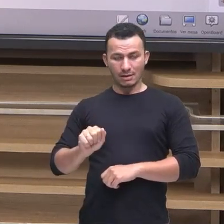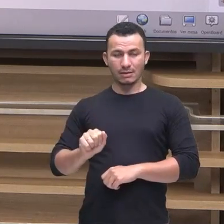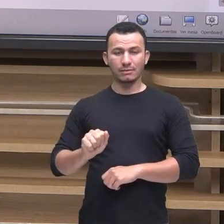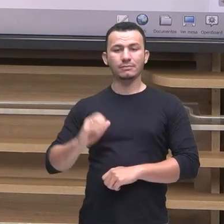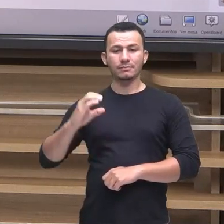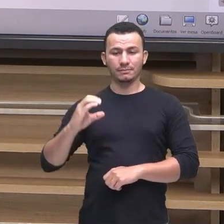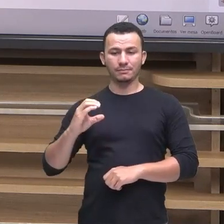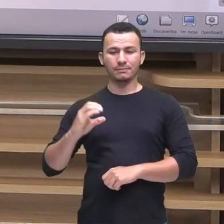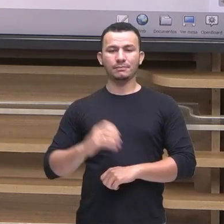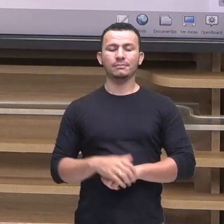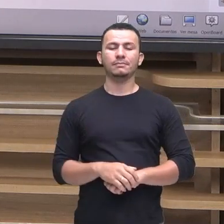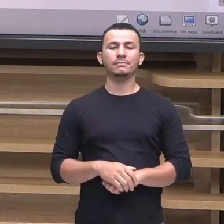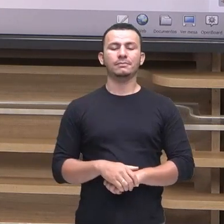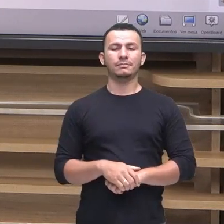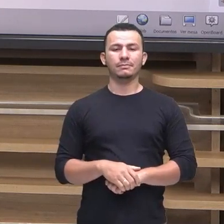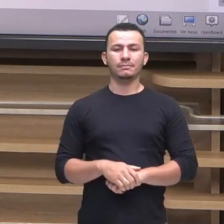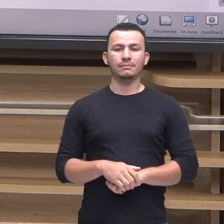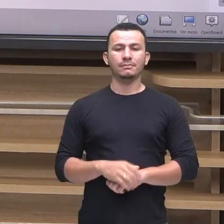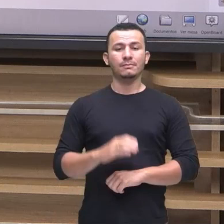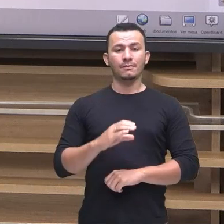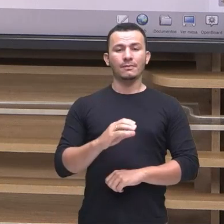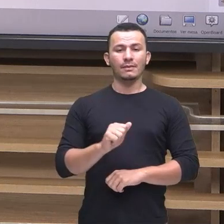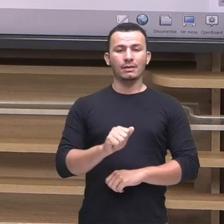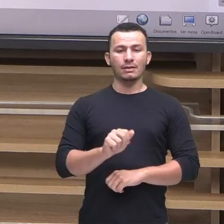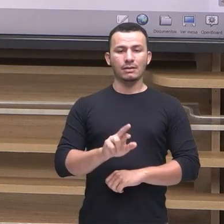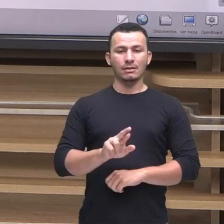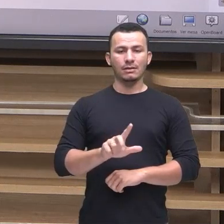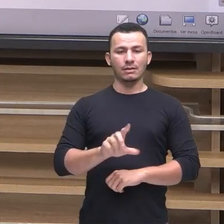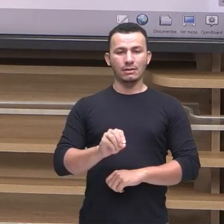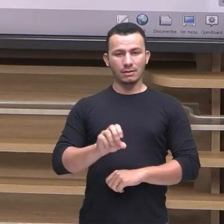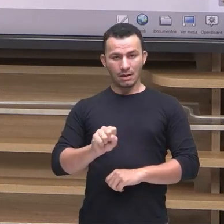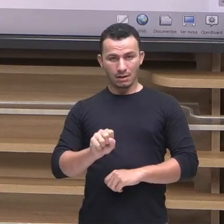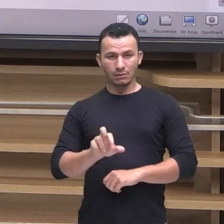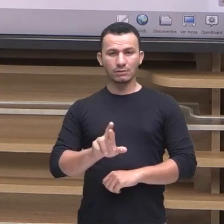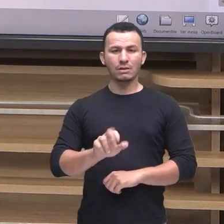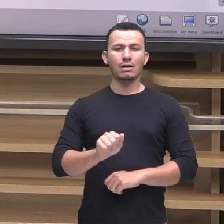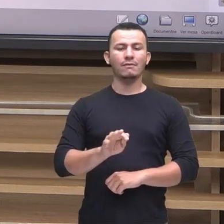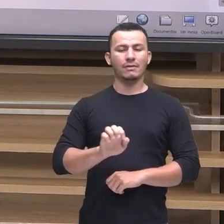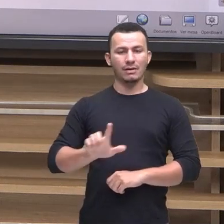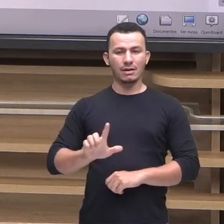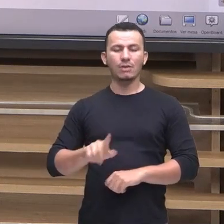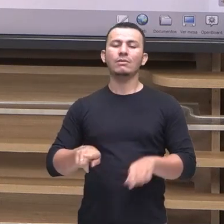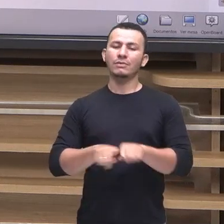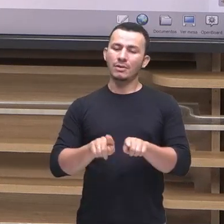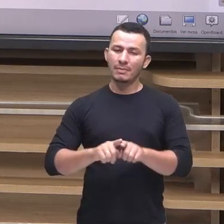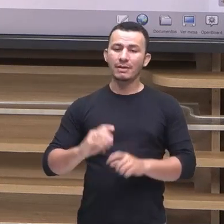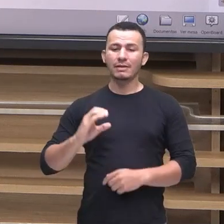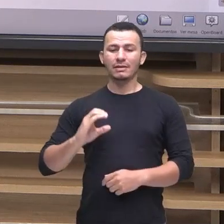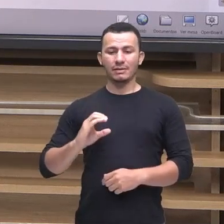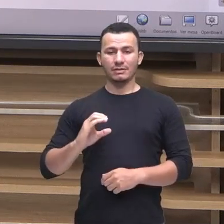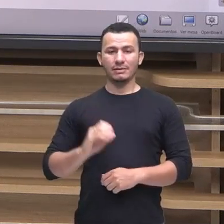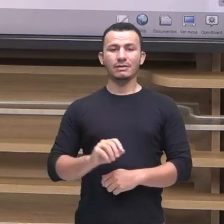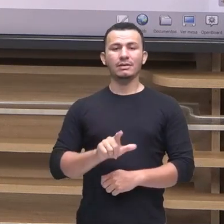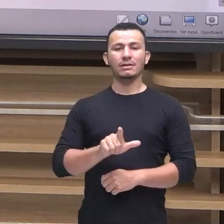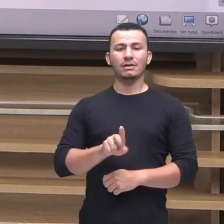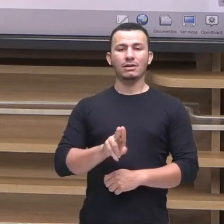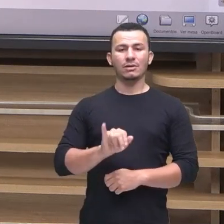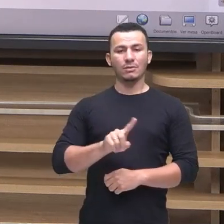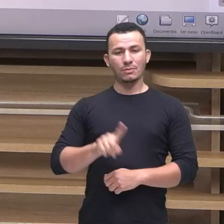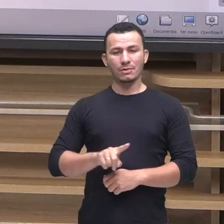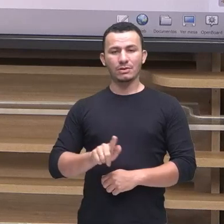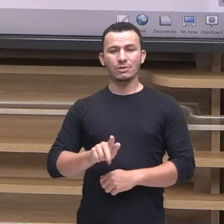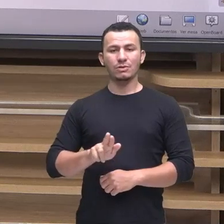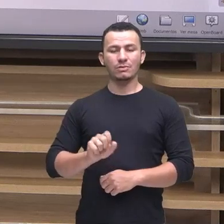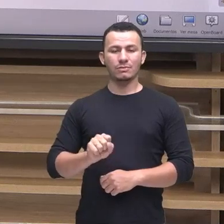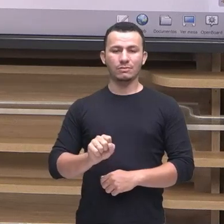violência. E o Carlos Rafael também escolheu a letra C e o Luiz Gustavo também a letra C.